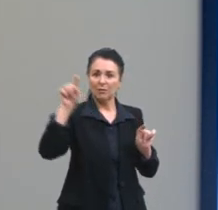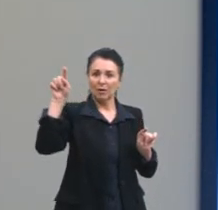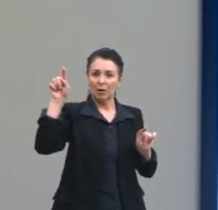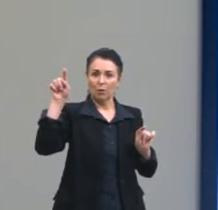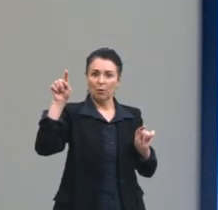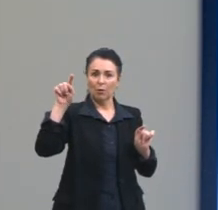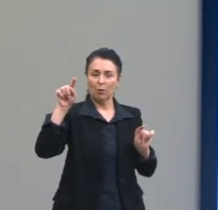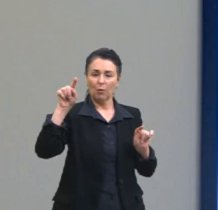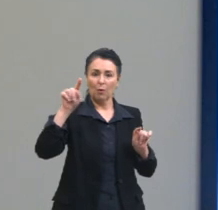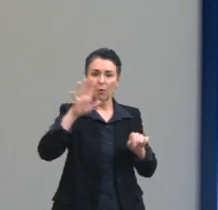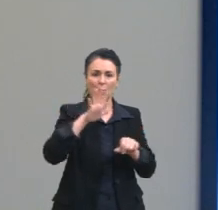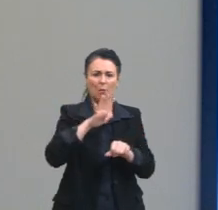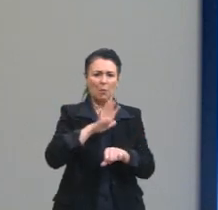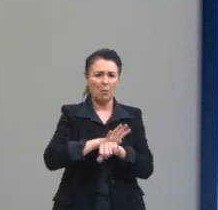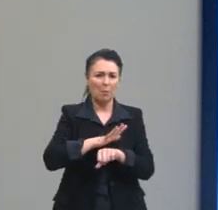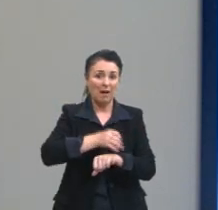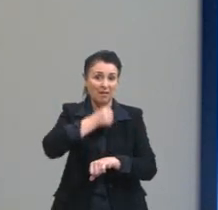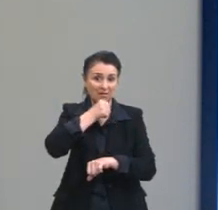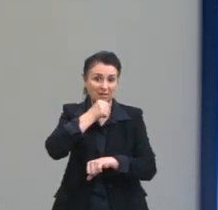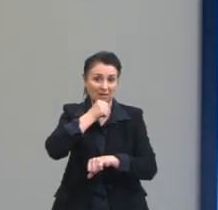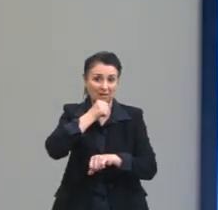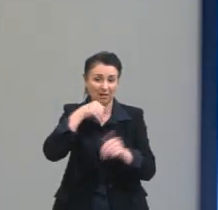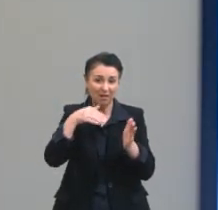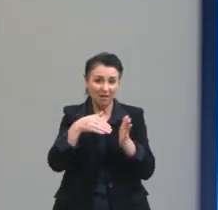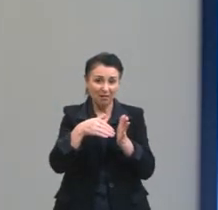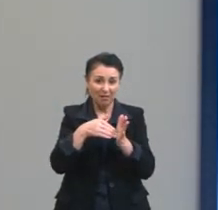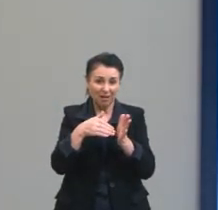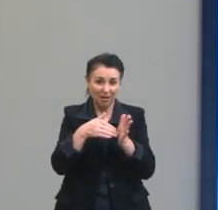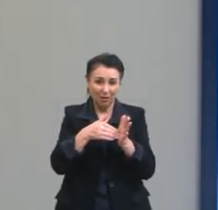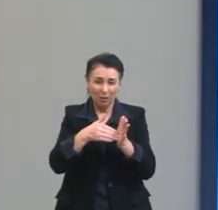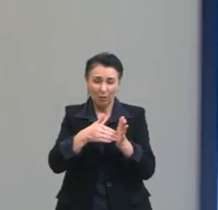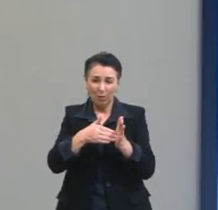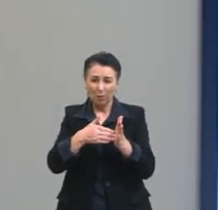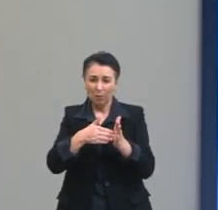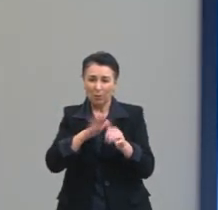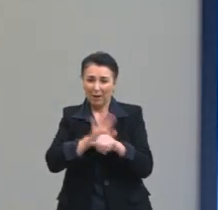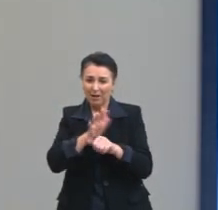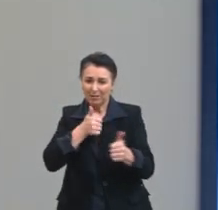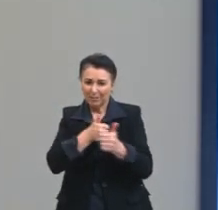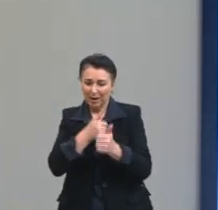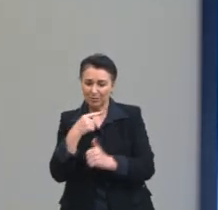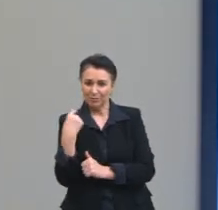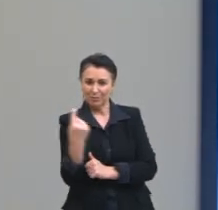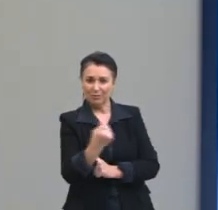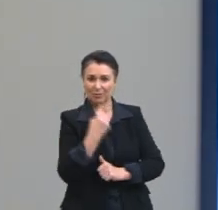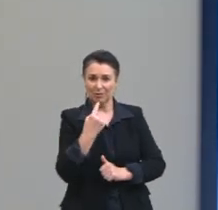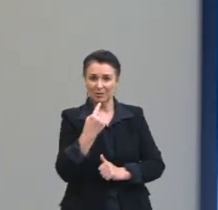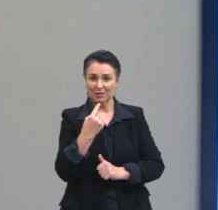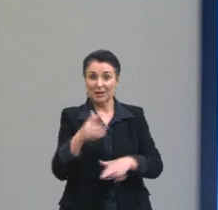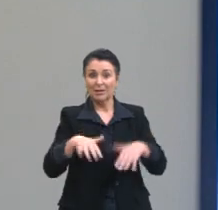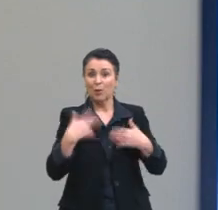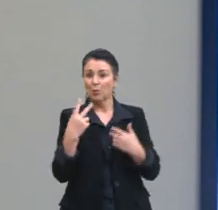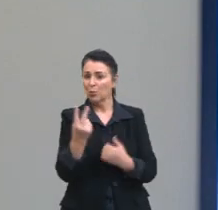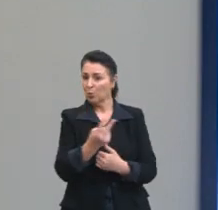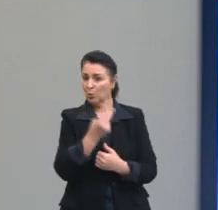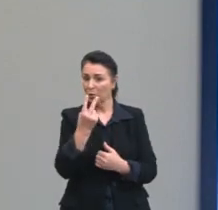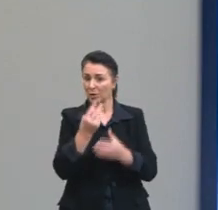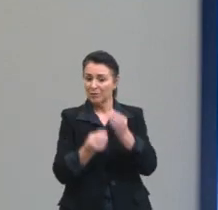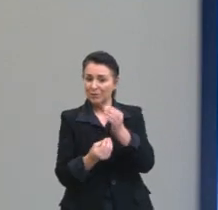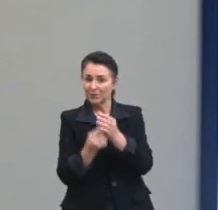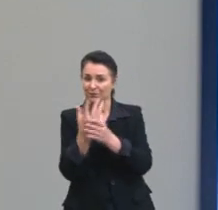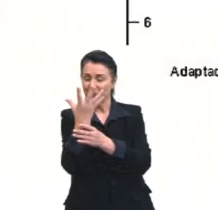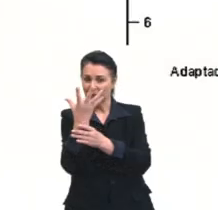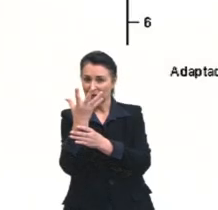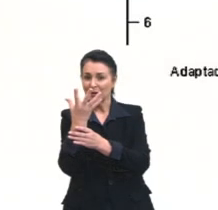antigo para o mais recente então e o dois surgiu o primeiro os roedores